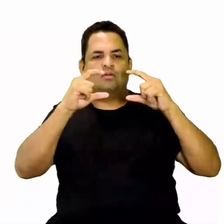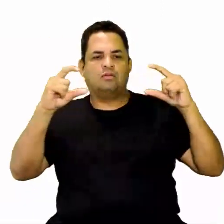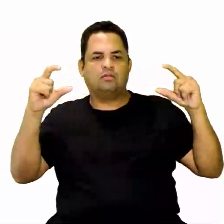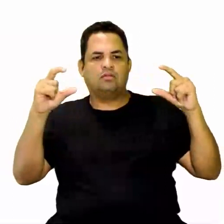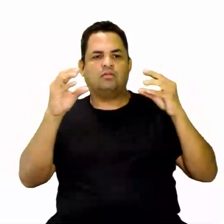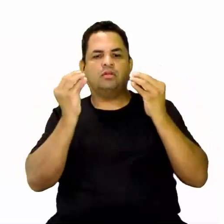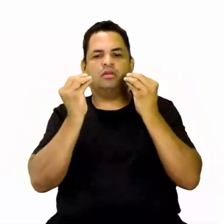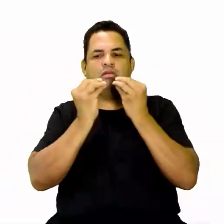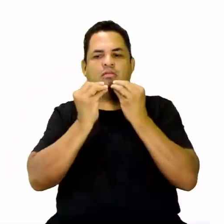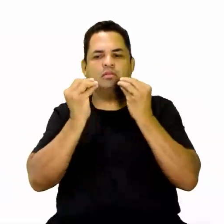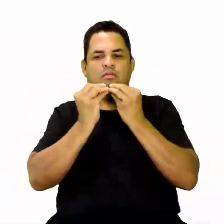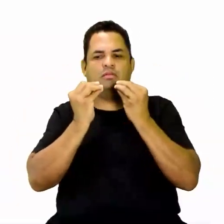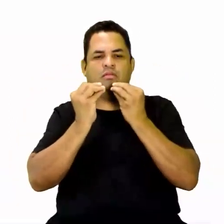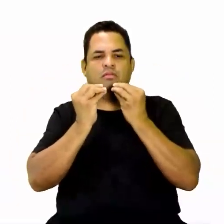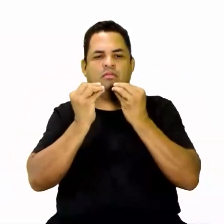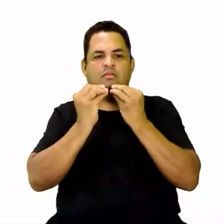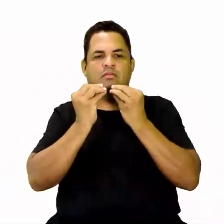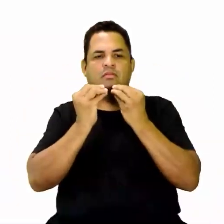molecular em